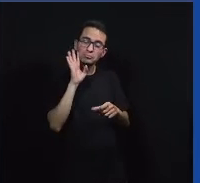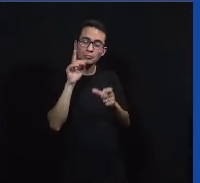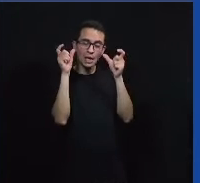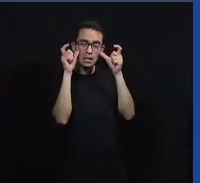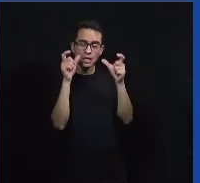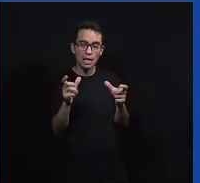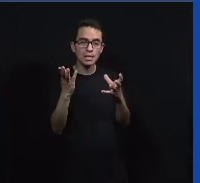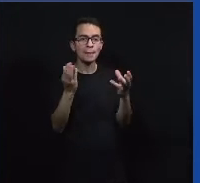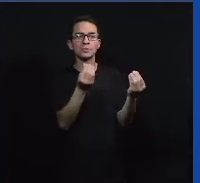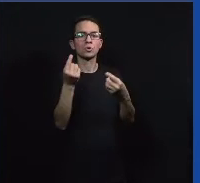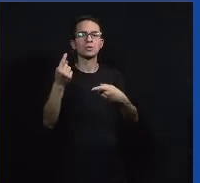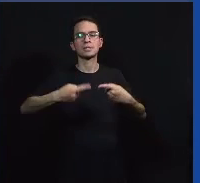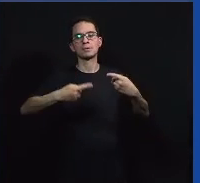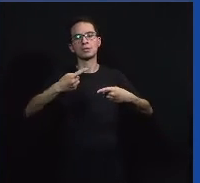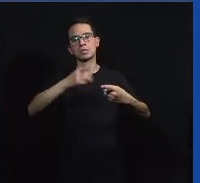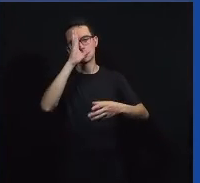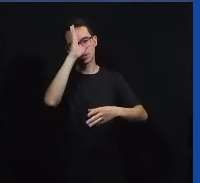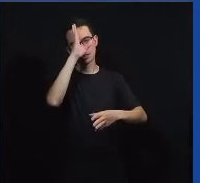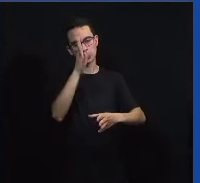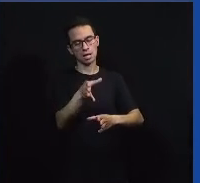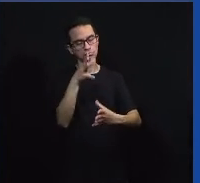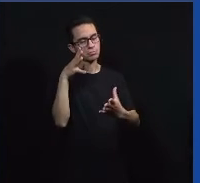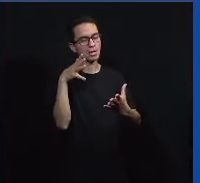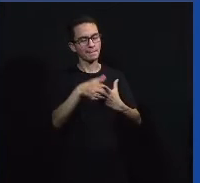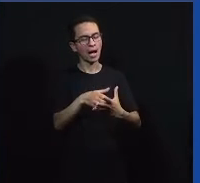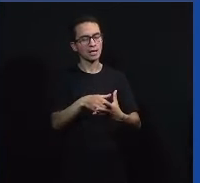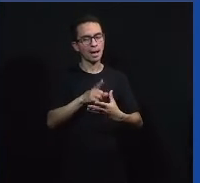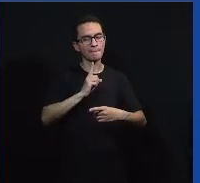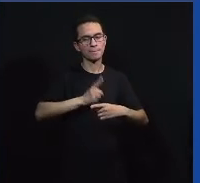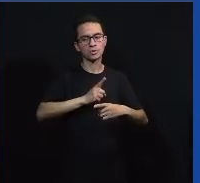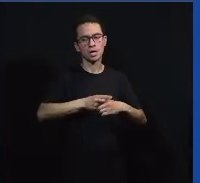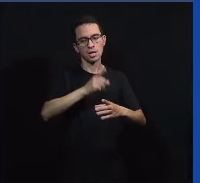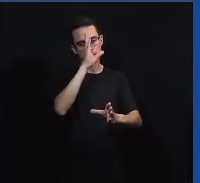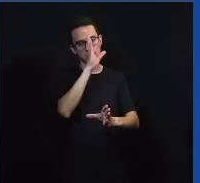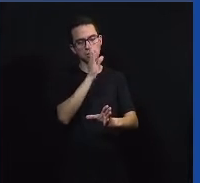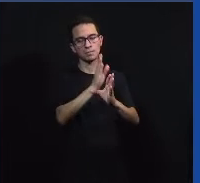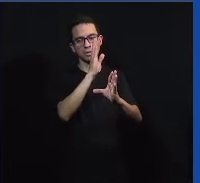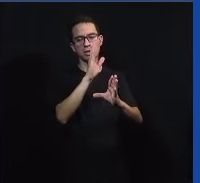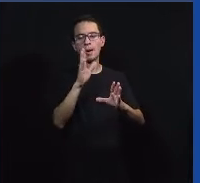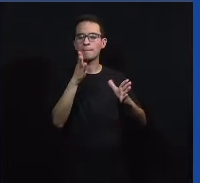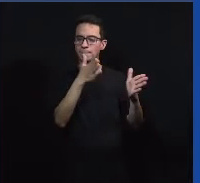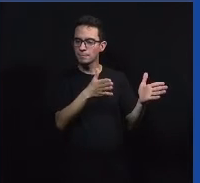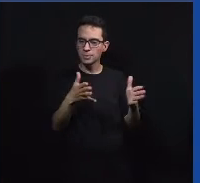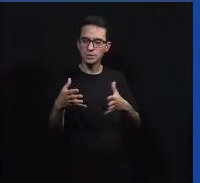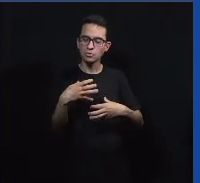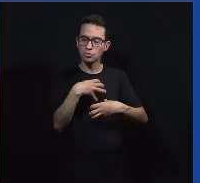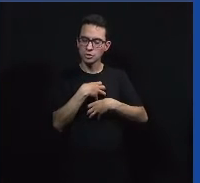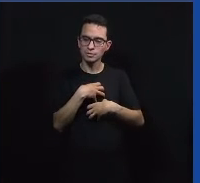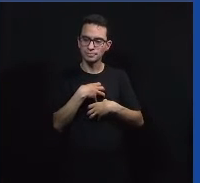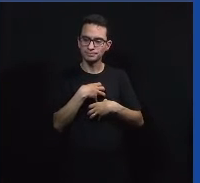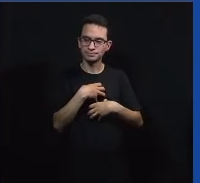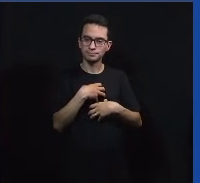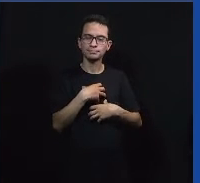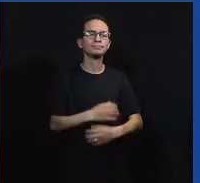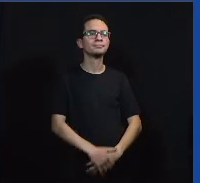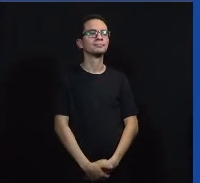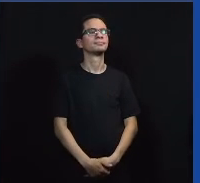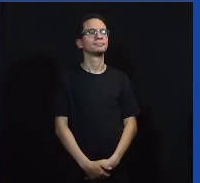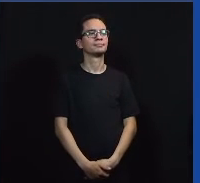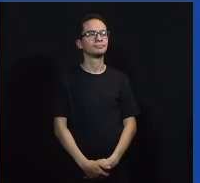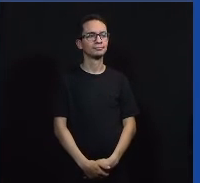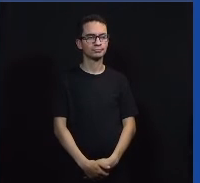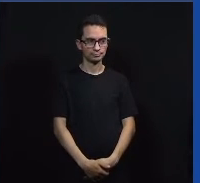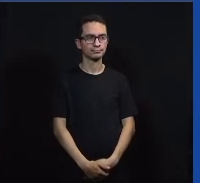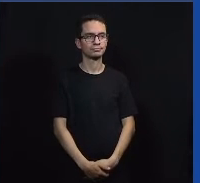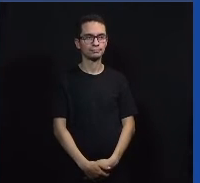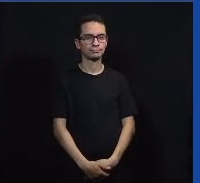a política impacta diretamente a vida deles, e eles descobriram isso no meio do processo. No